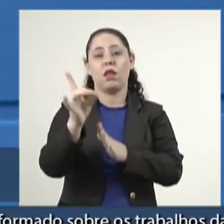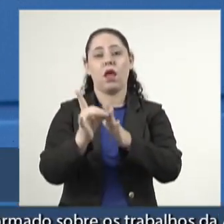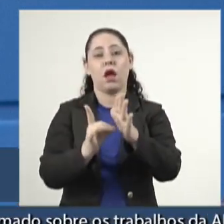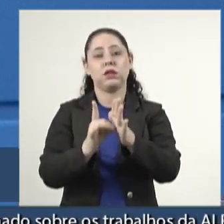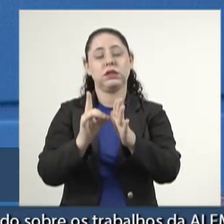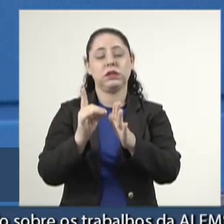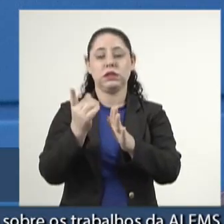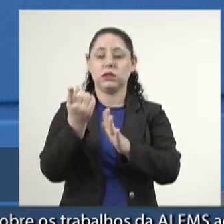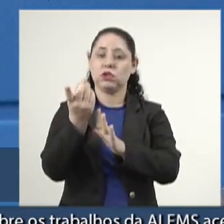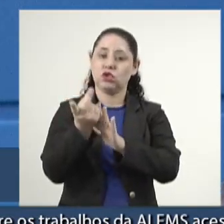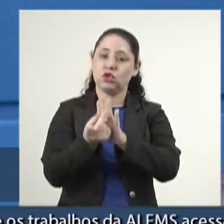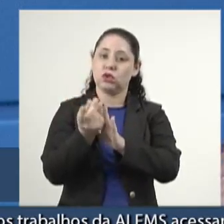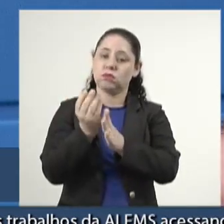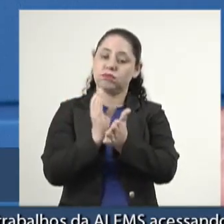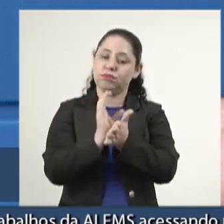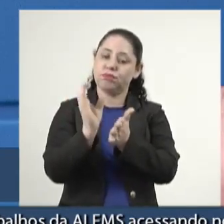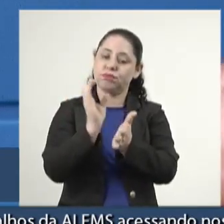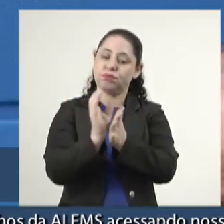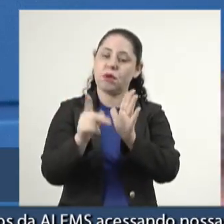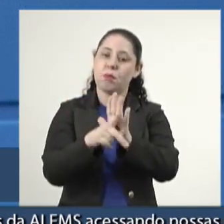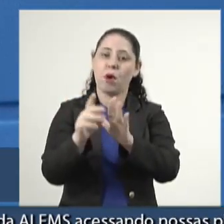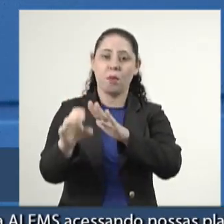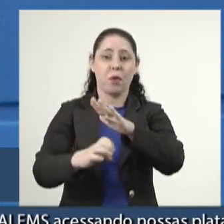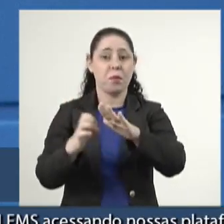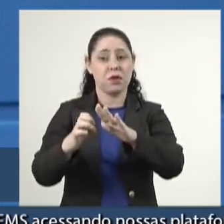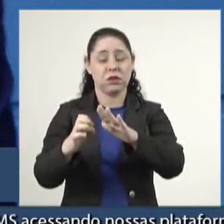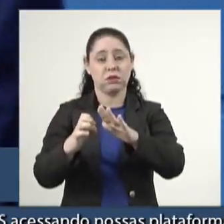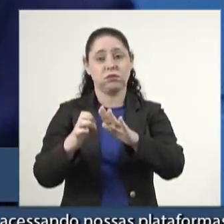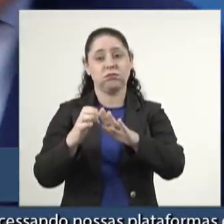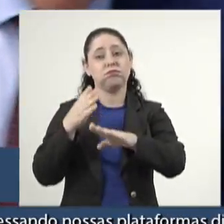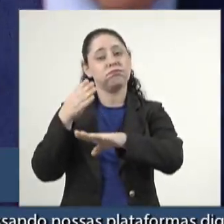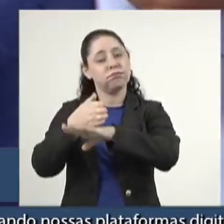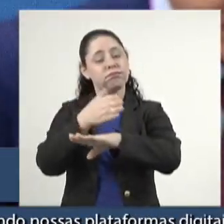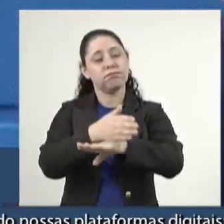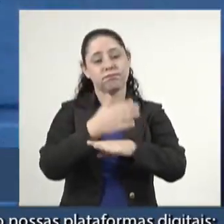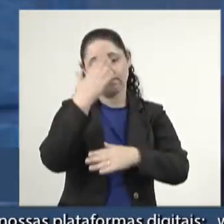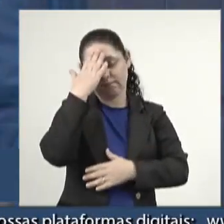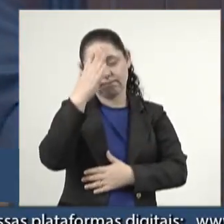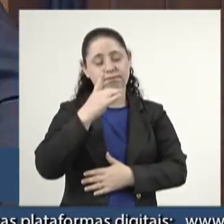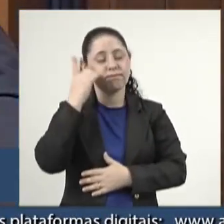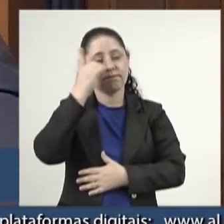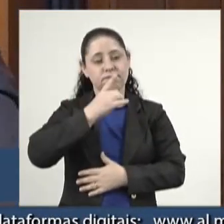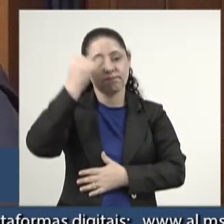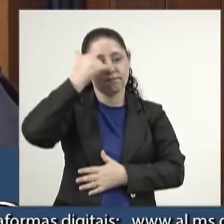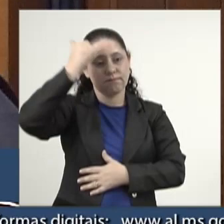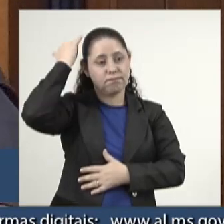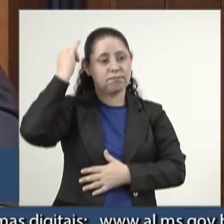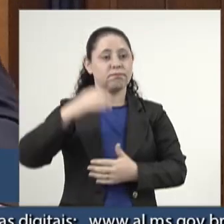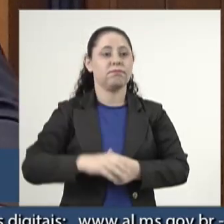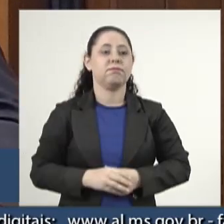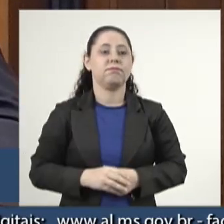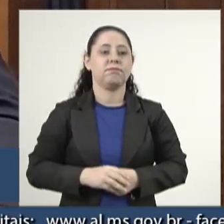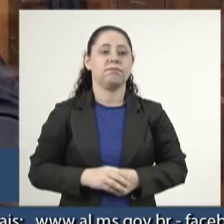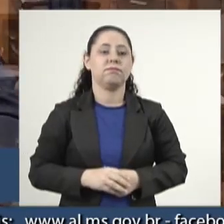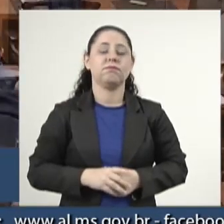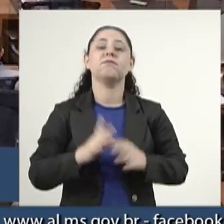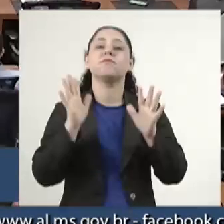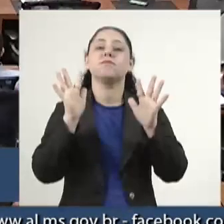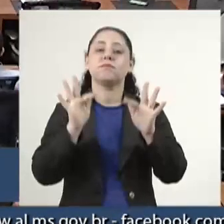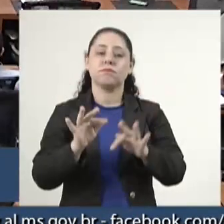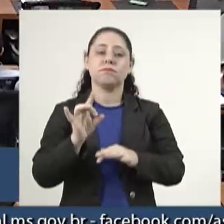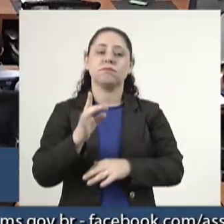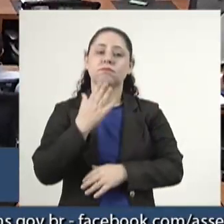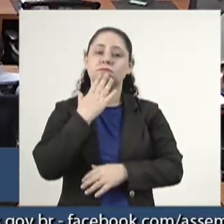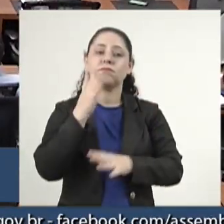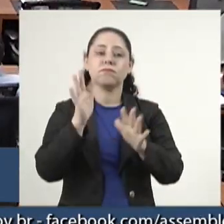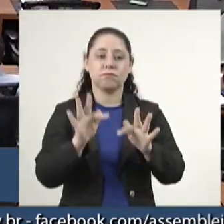nos investimentos nas empresas pelo mundo afora. Muito obrigado, deputado Pedro Kemp. Júnior Mox. Está encerrando, eu só gostaria,